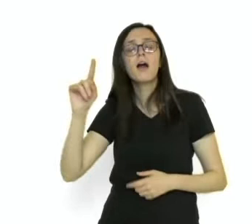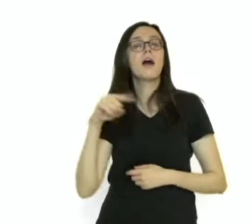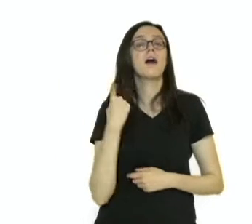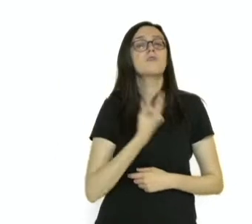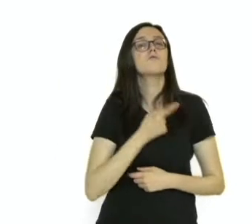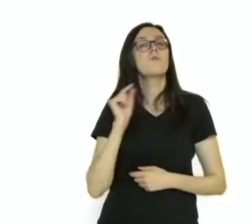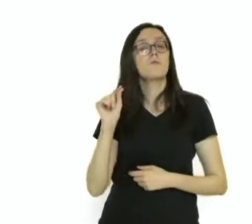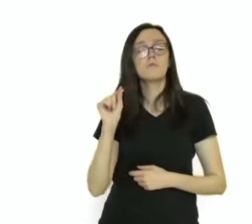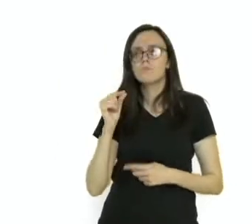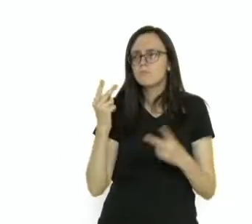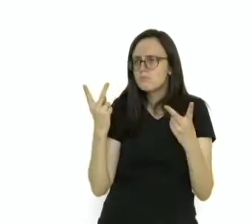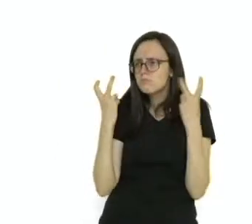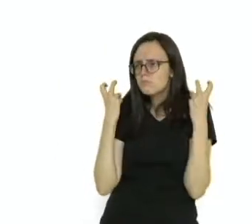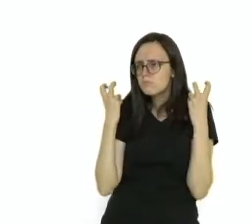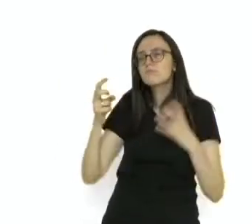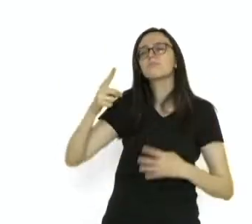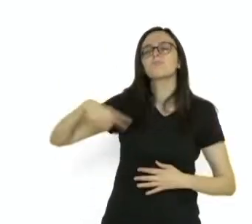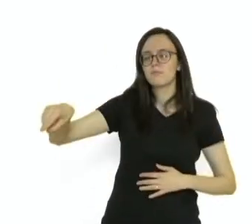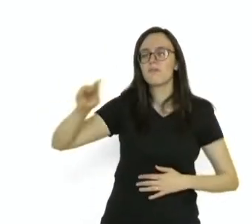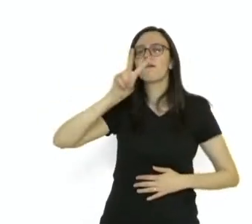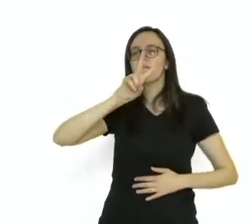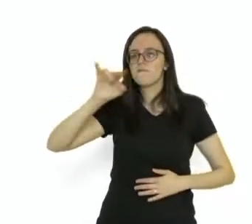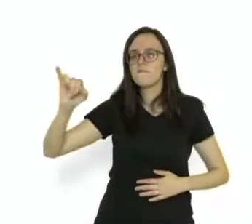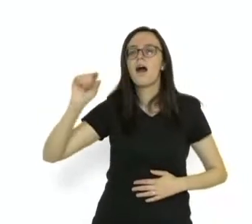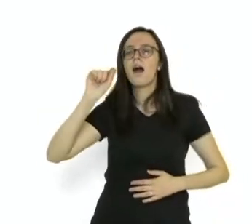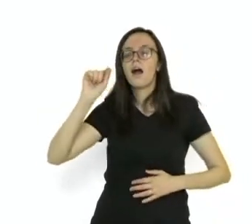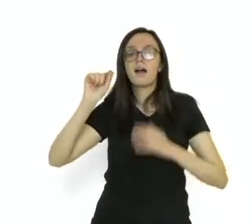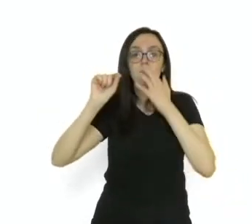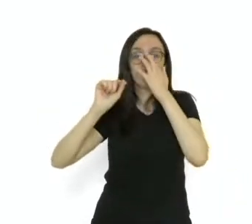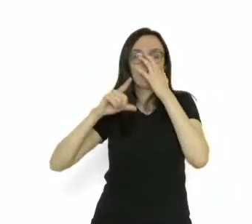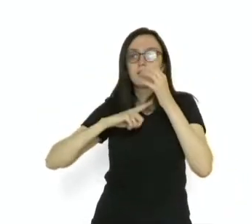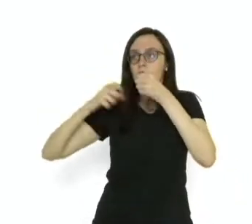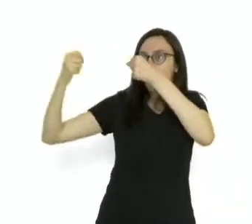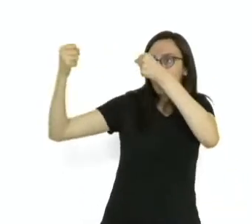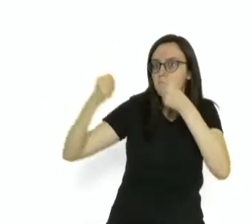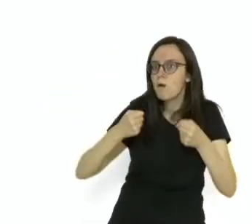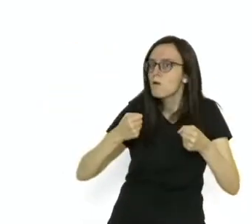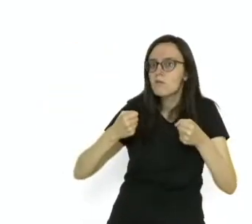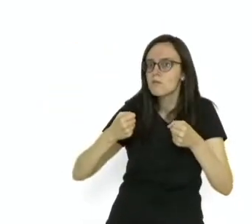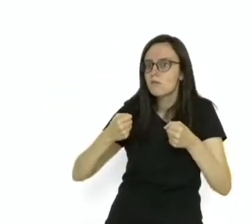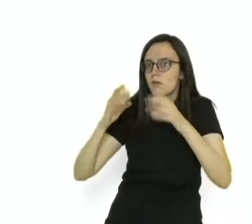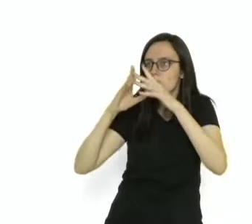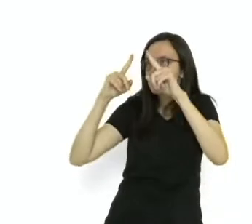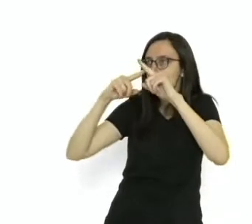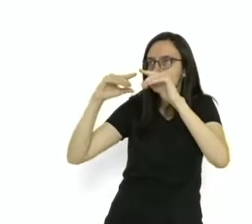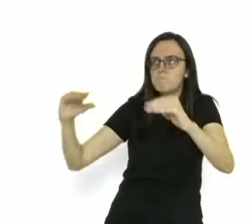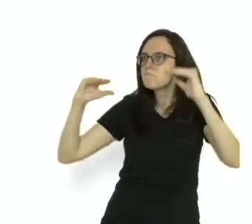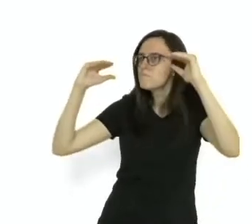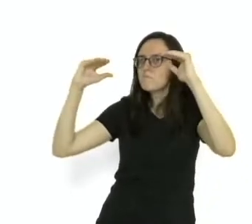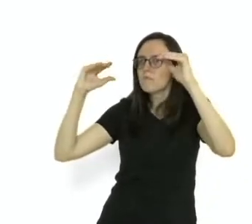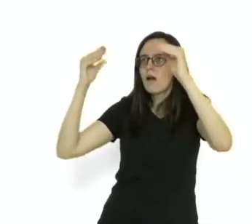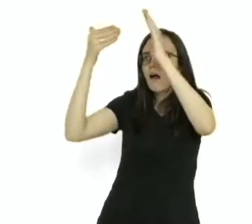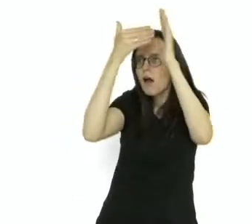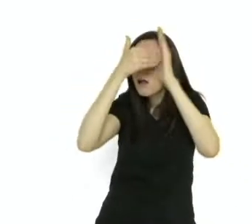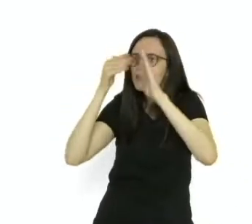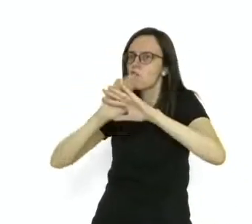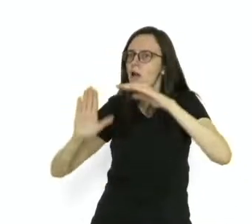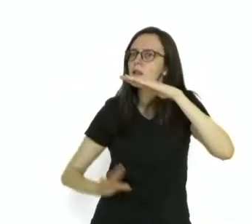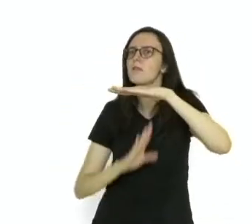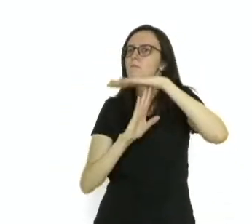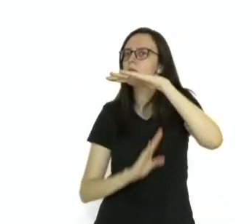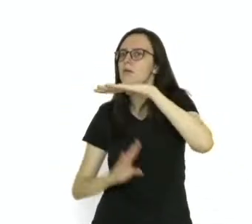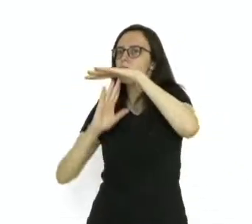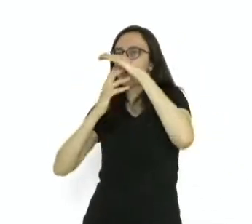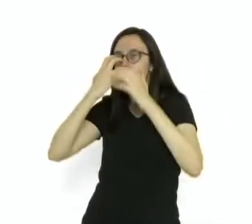vai ver que eles vão incorporar a perda de privilégios do clero e da nobreza, limitando o poder do rei, e